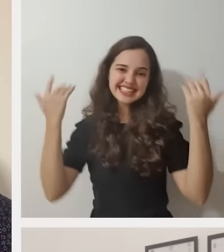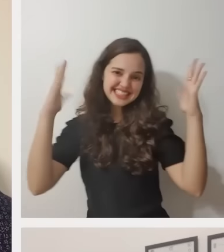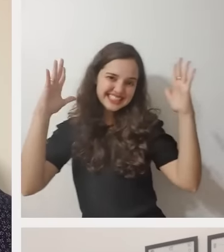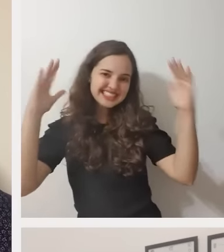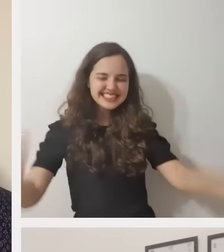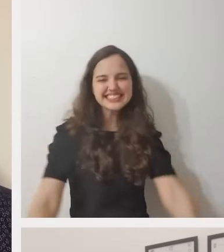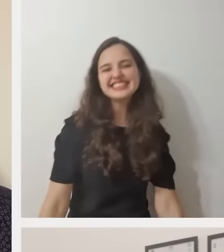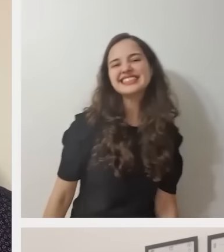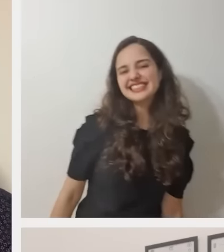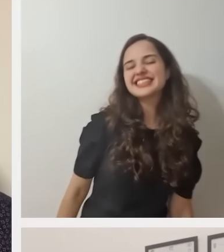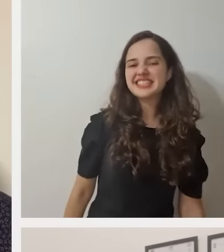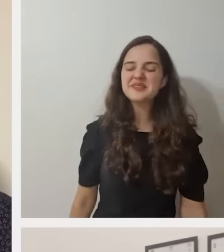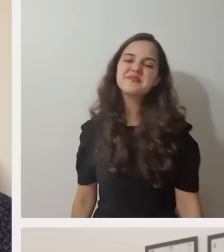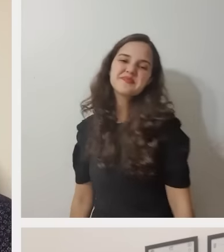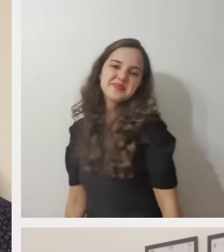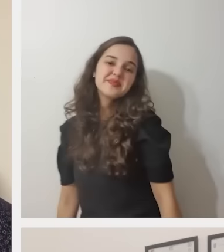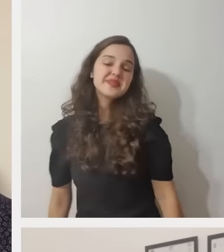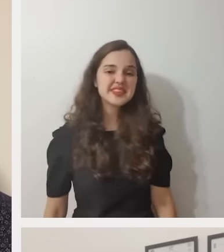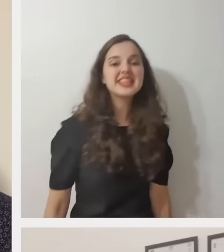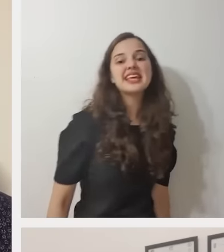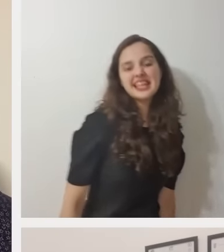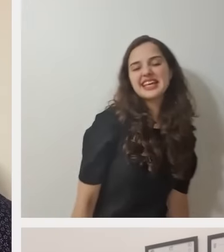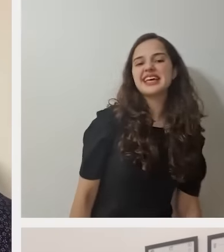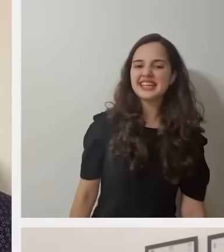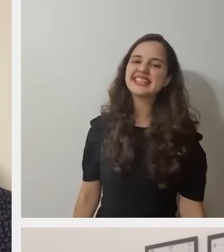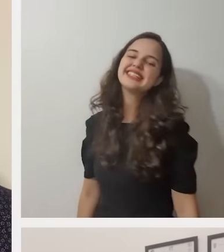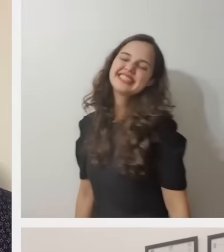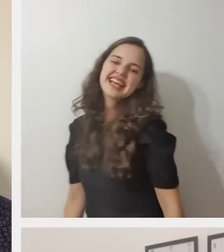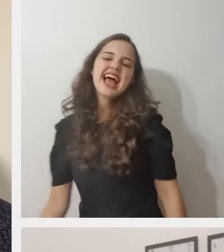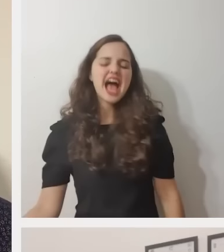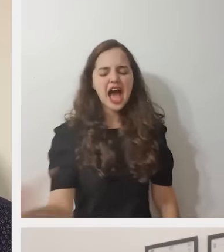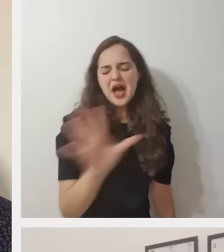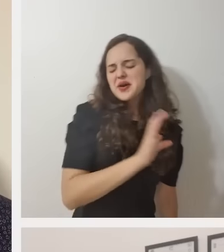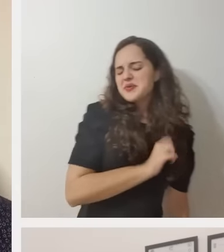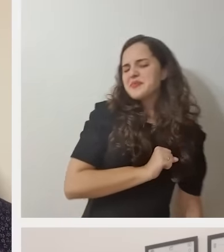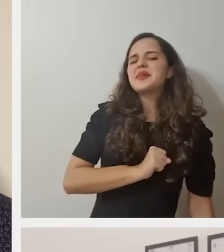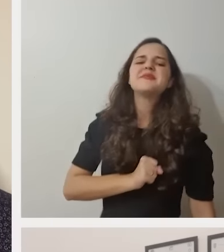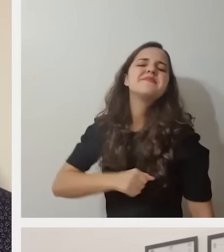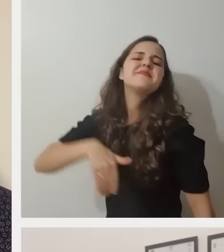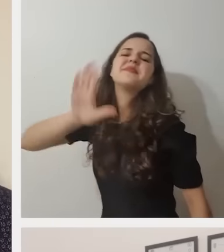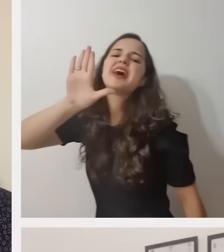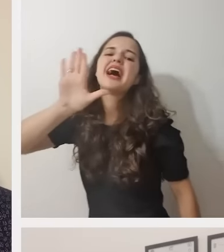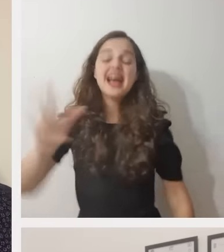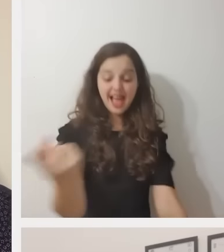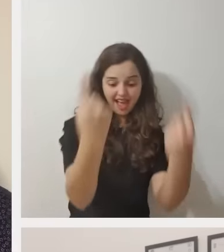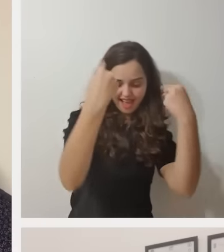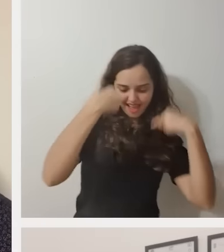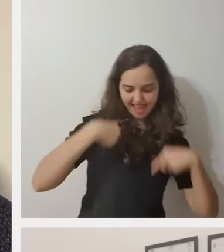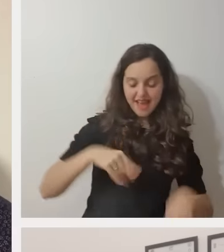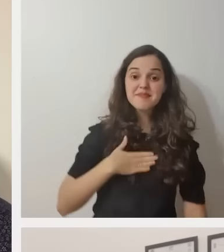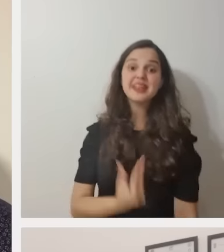la. Mas é só pra começar em mim. Mas é mais